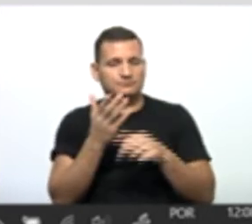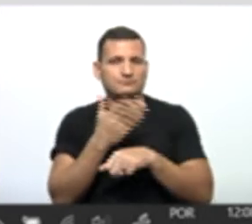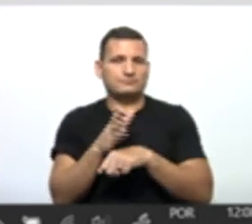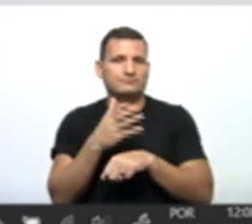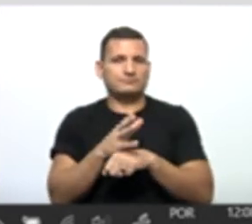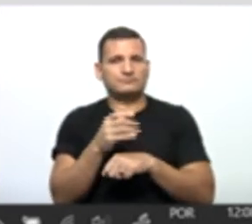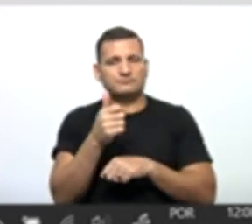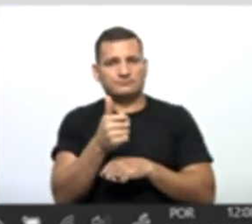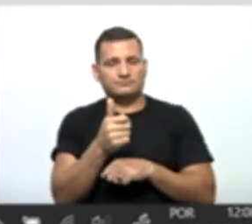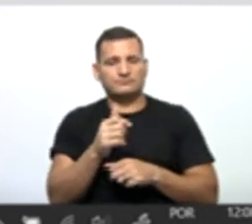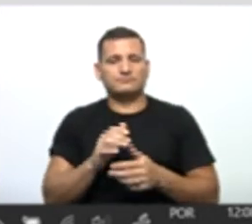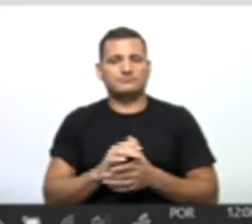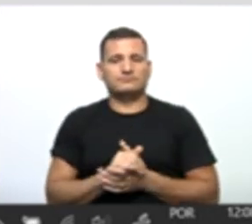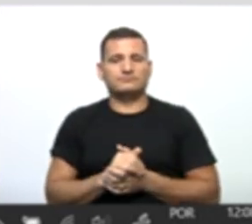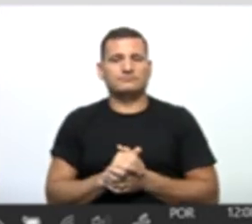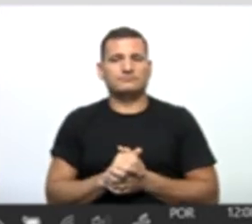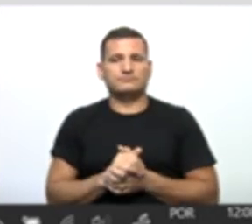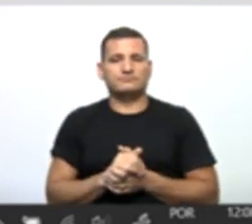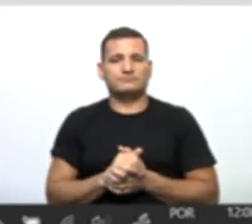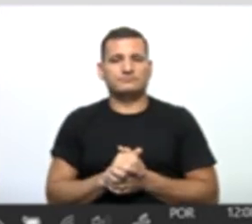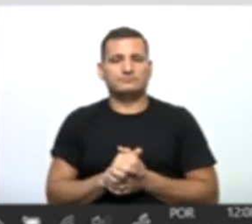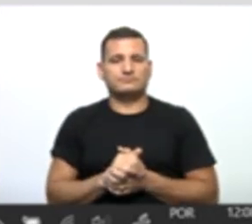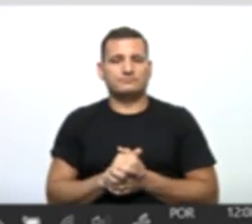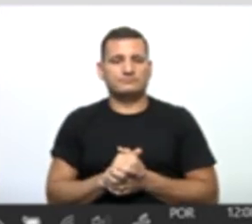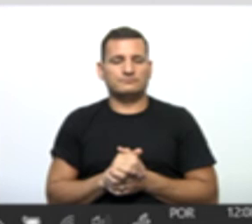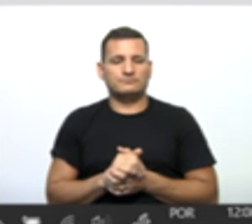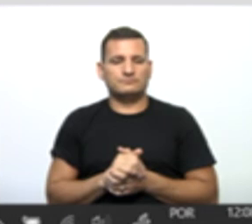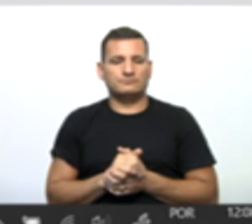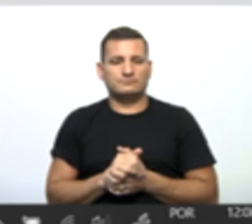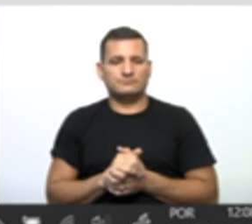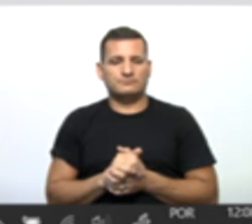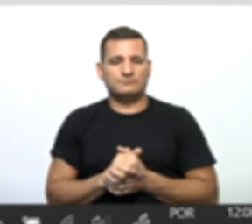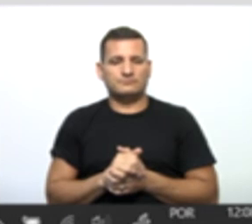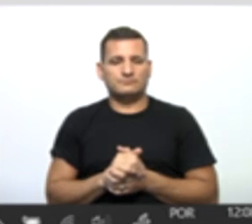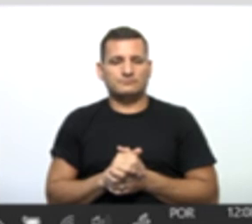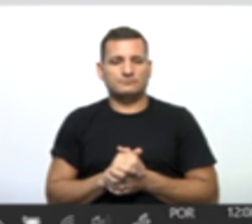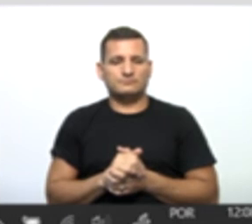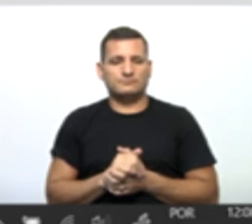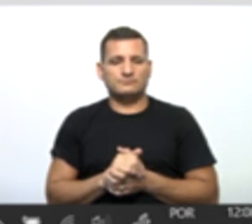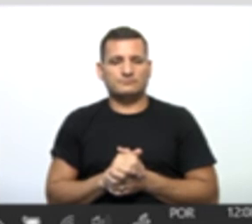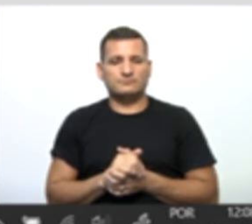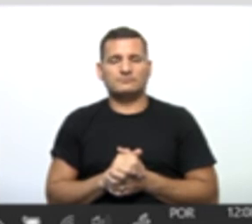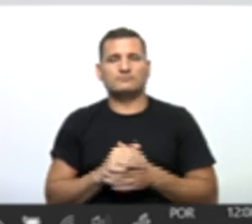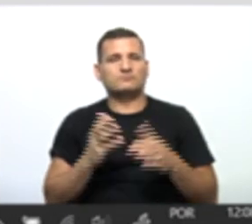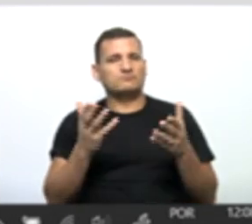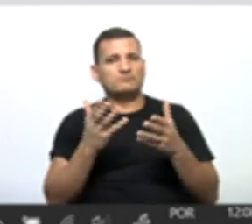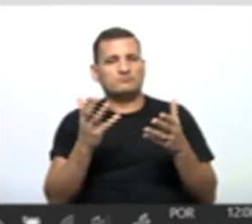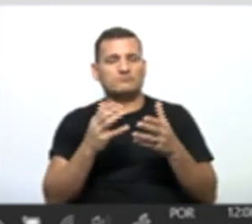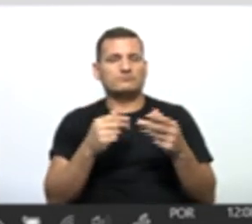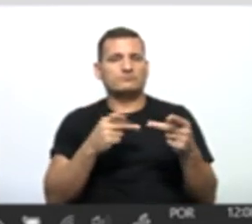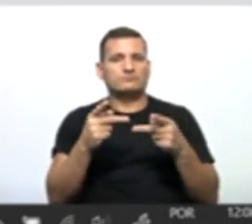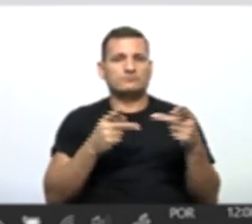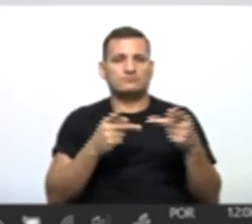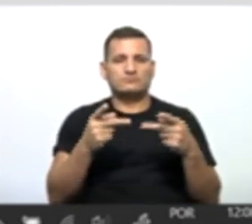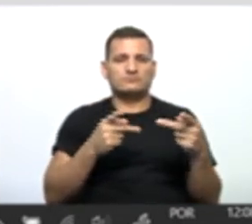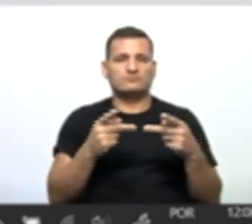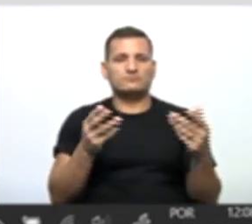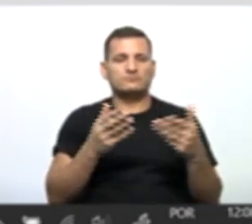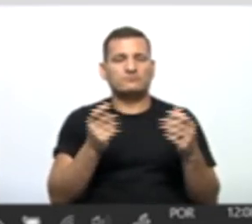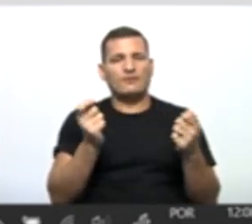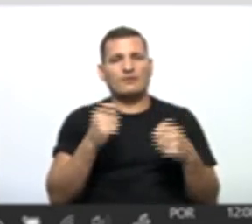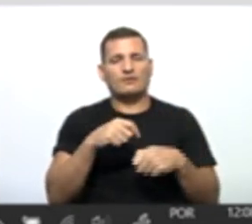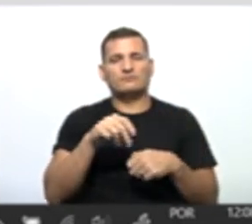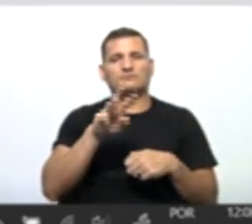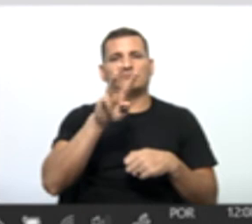beleza? Aí o que acontece? A gente só no projeta hoje só para web, como é esse exemplo aqui.